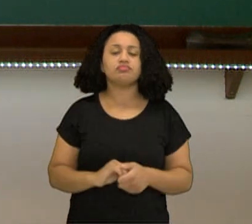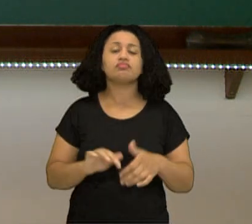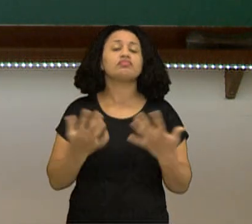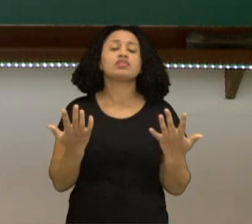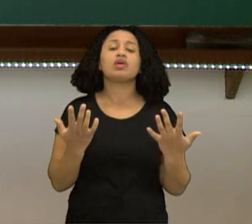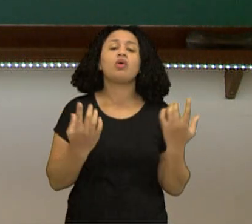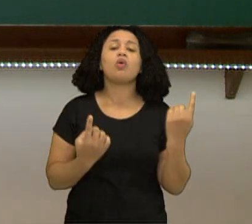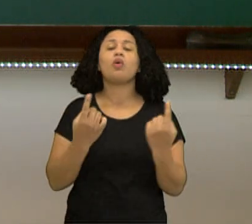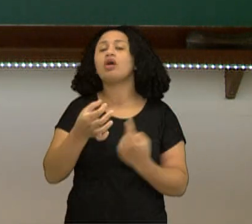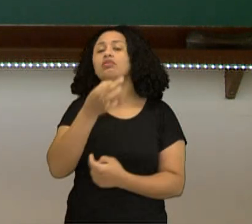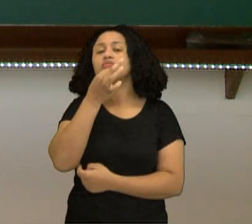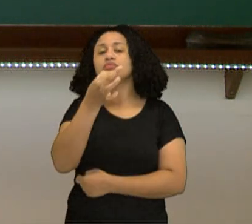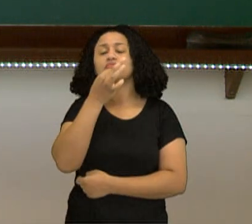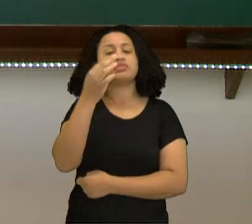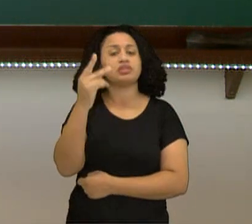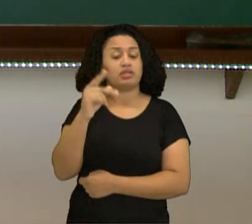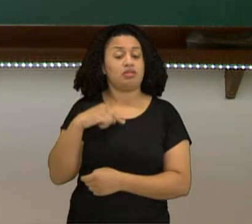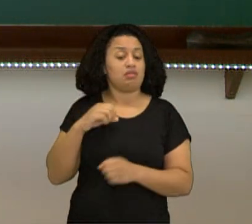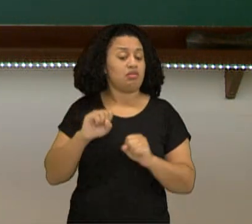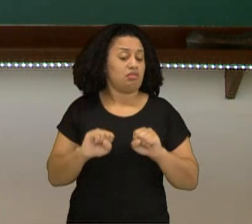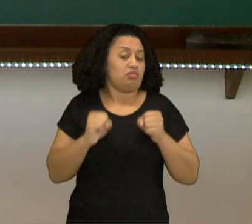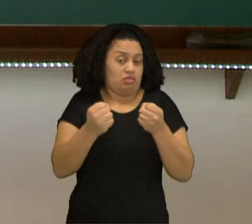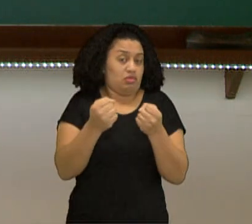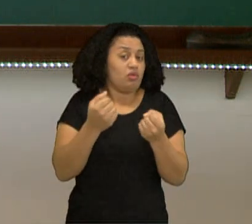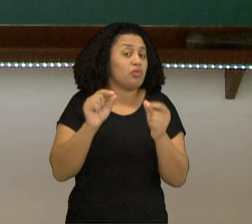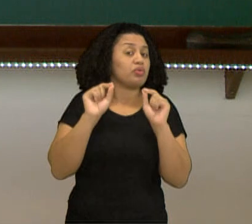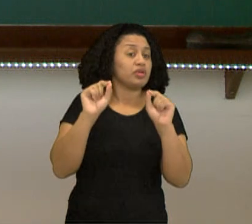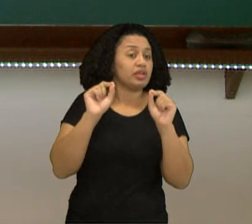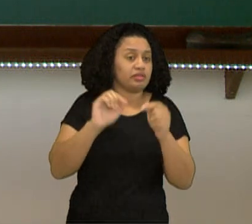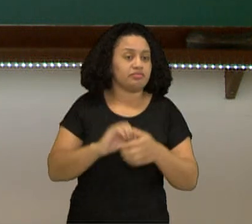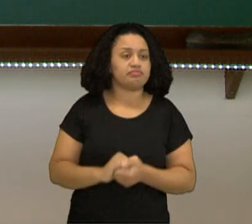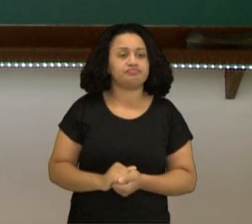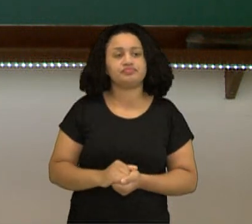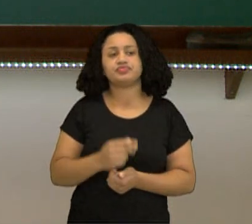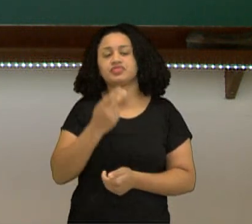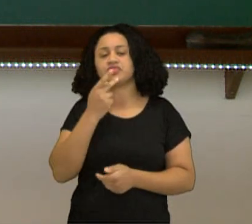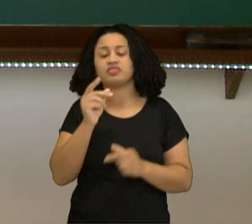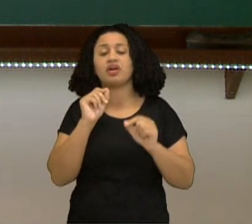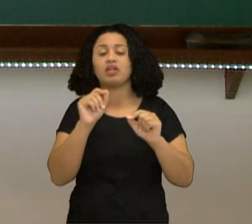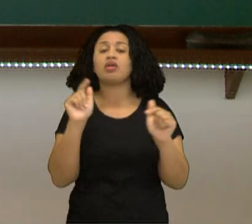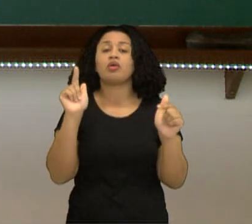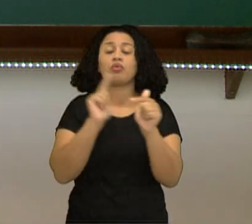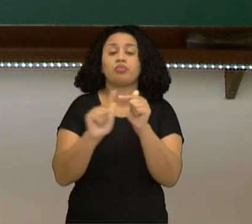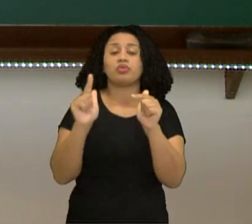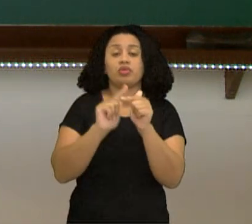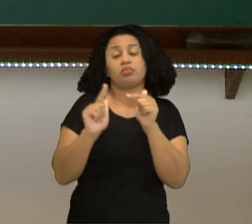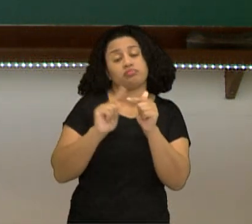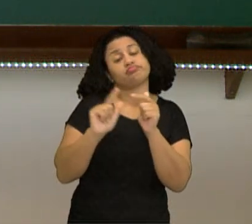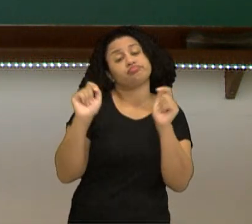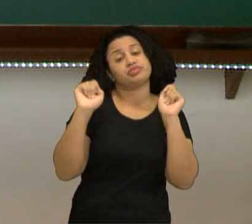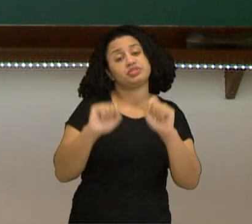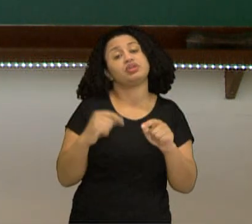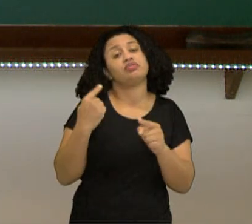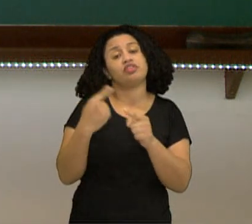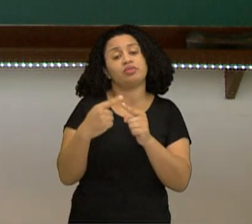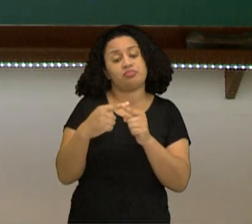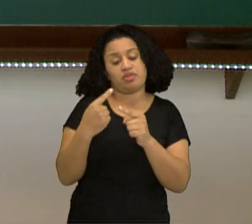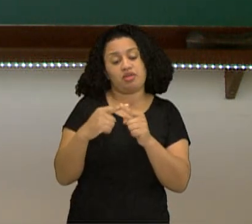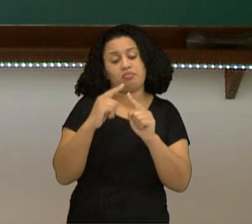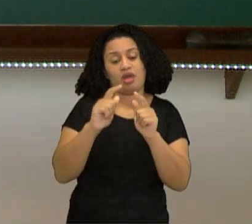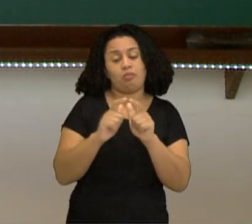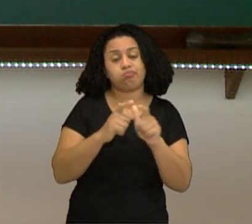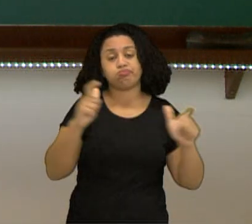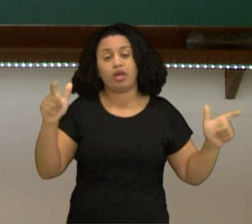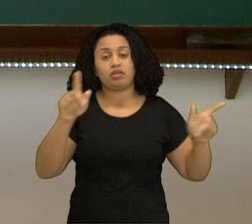qual foi a opinião? O que ele defende ali? Ele diz que os problemas são possíveis pelo esse aumento